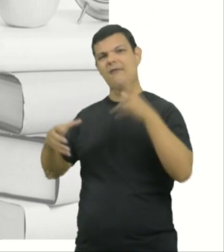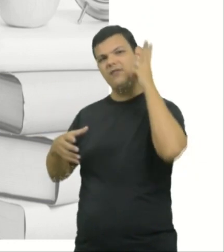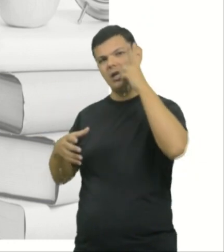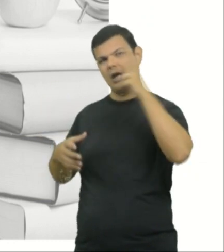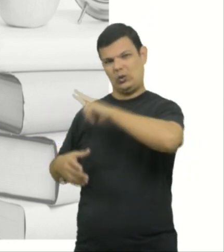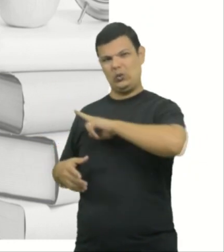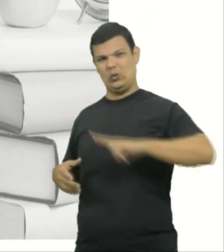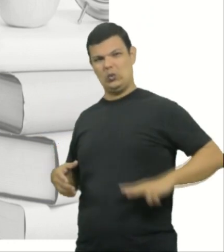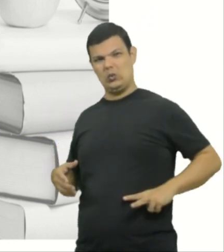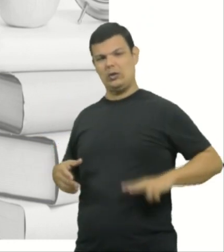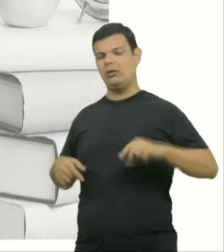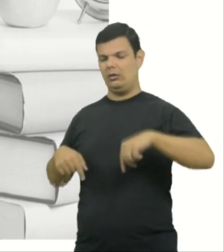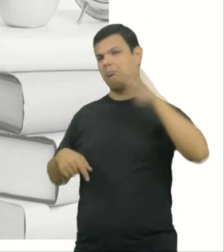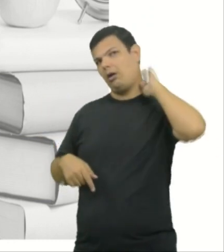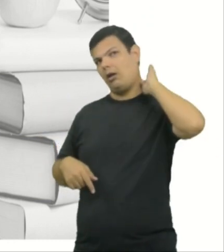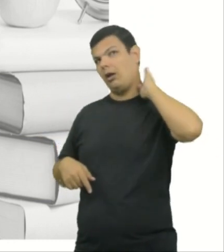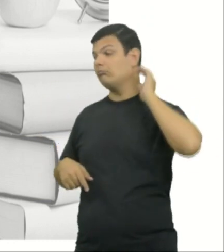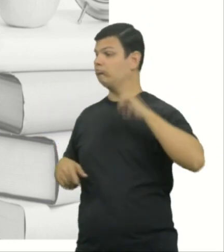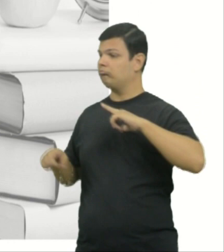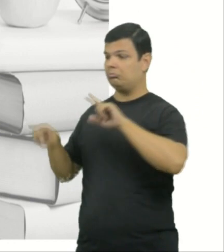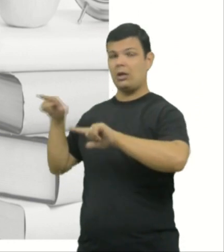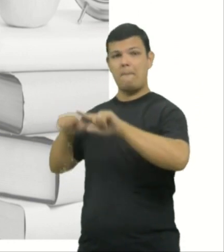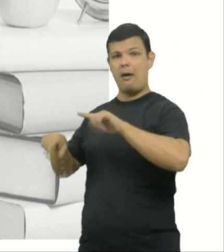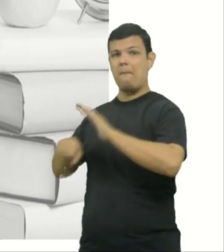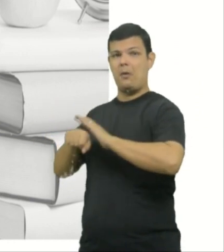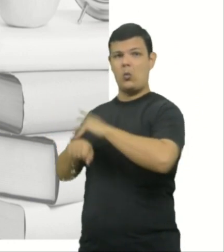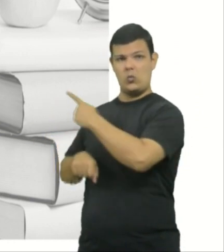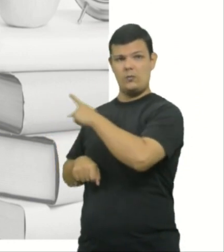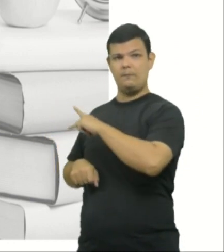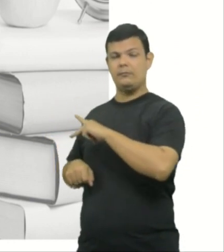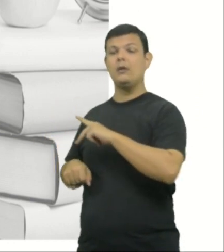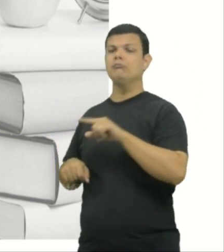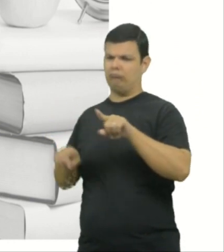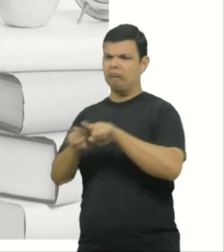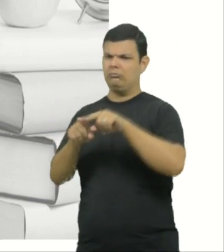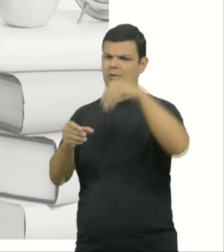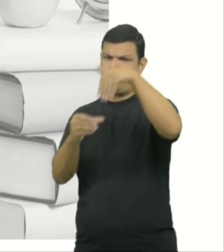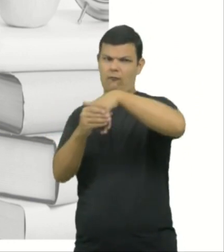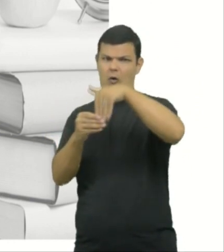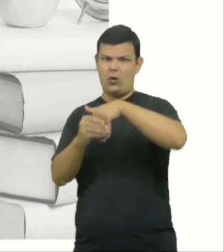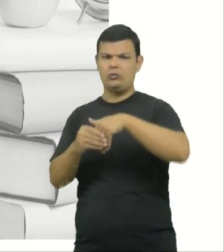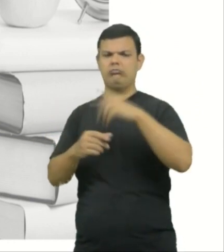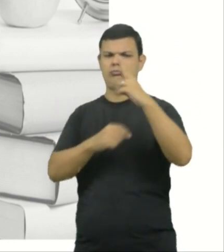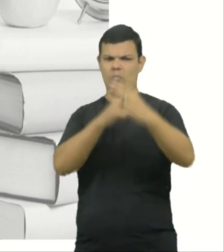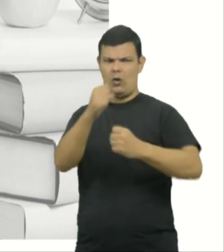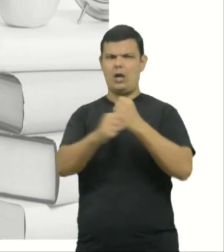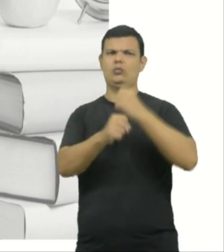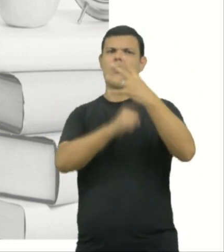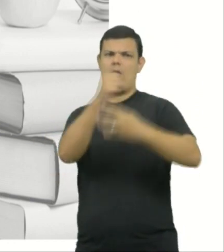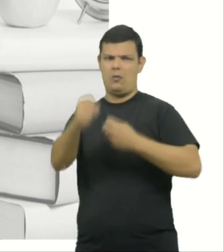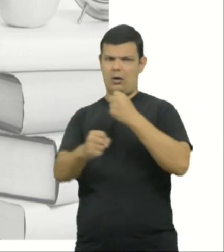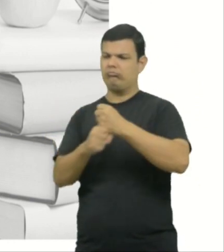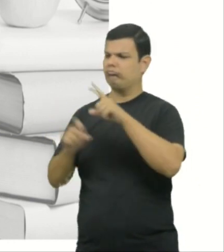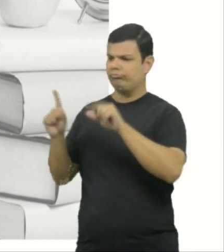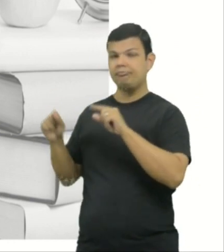onde nossos vereadores trabalham. Eles são eleitos também a cada 4 anos. Qual é a função de um